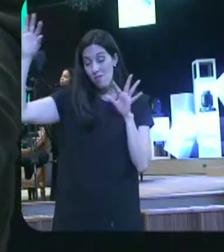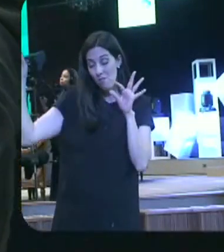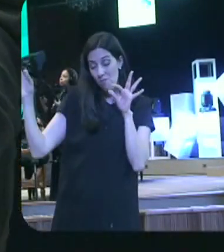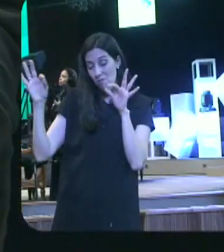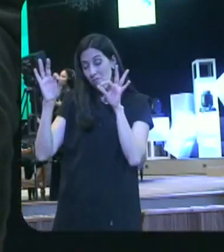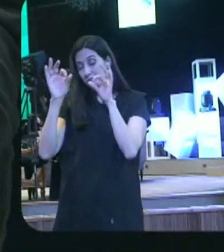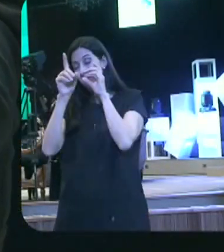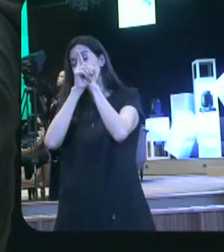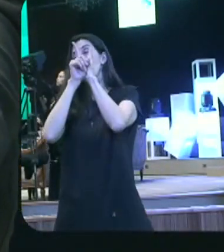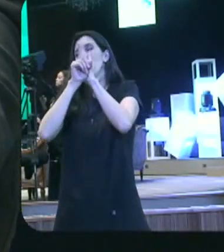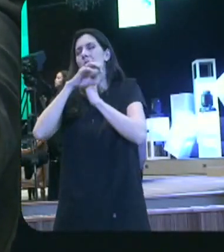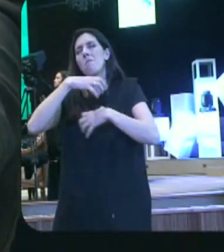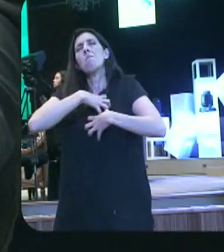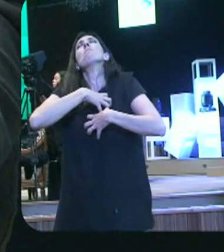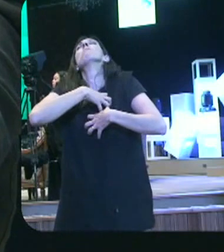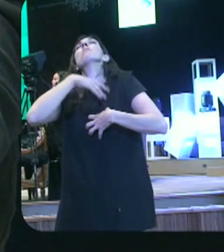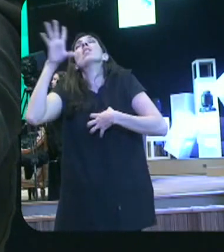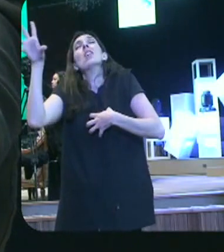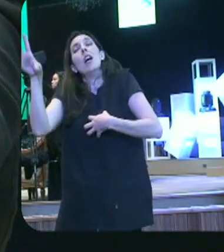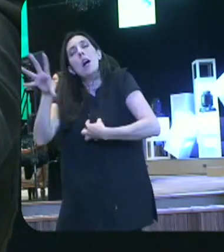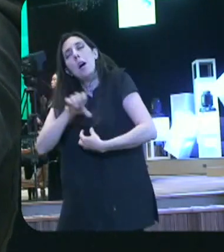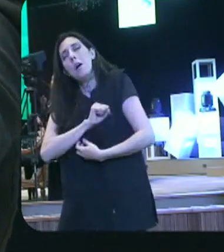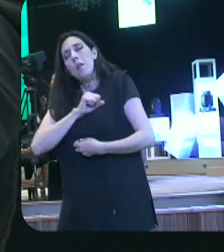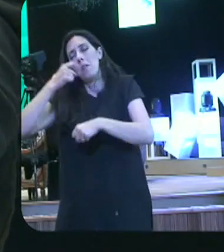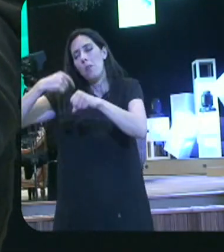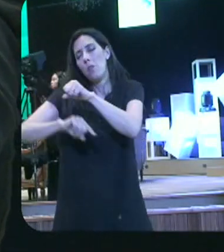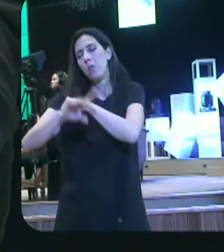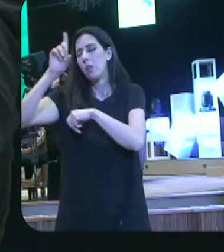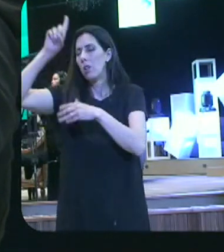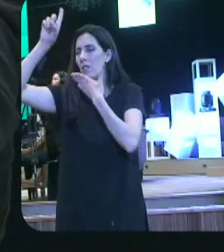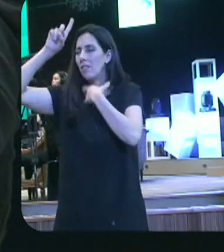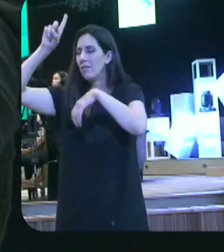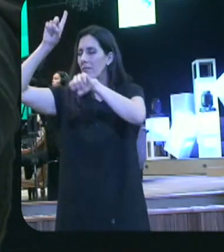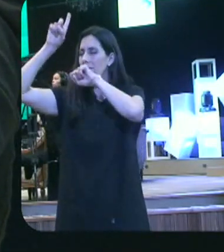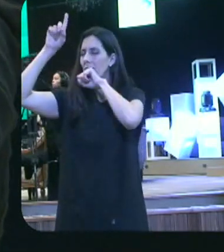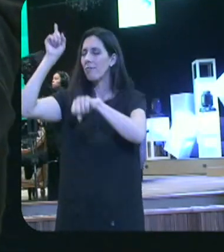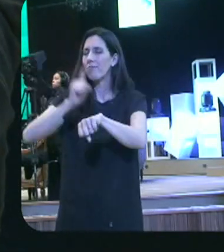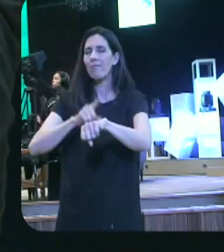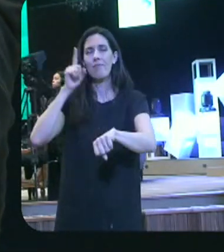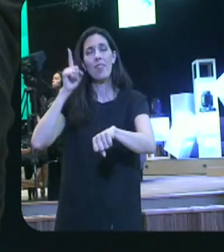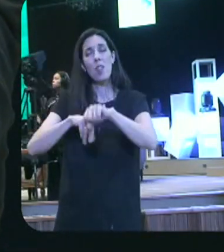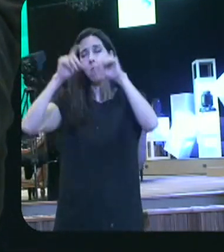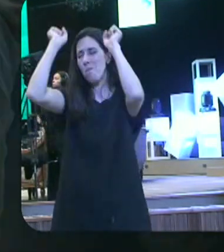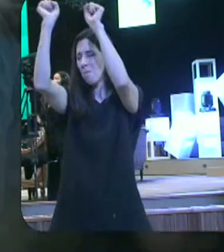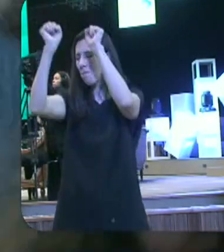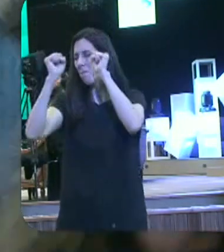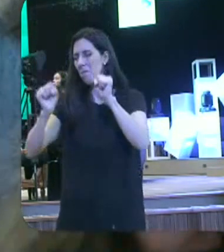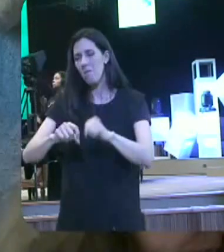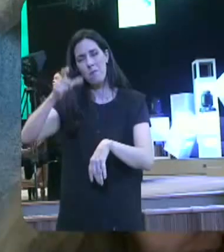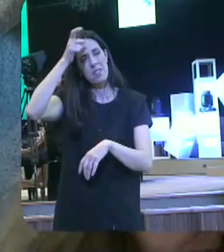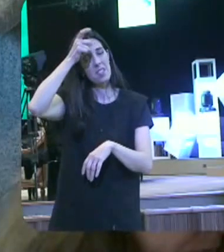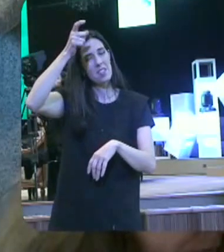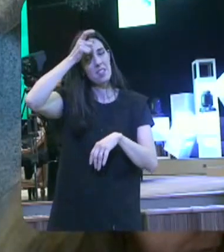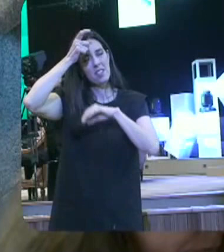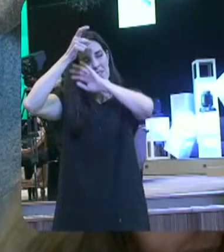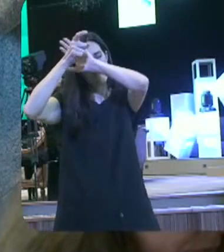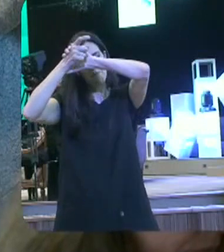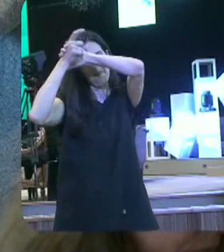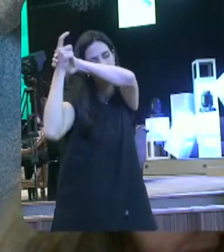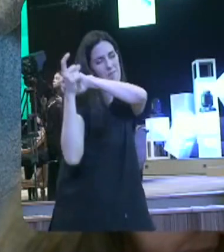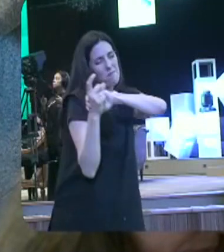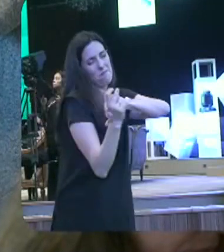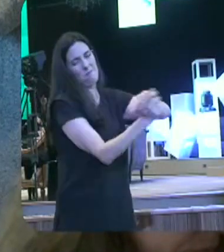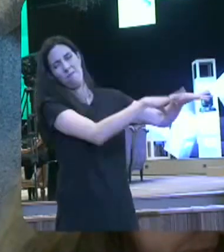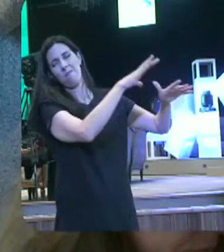são amados do Pai, e que nesta hora, todo o poder de Satanás sobre a vida